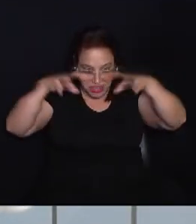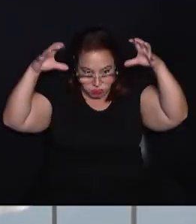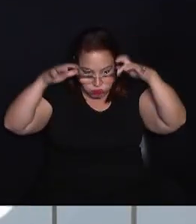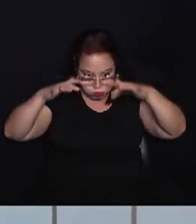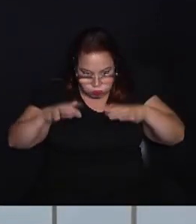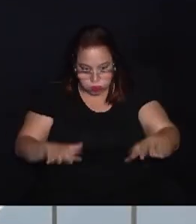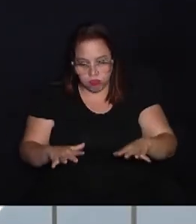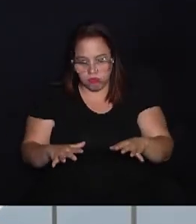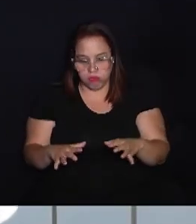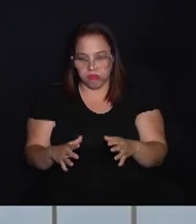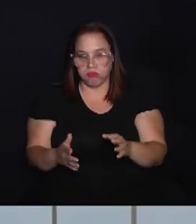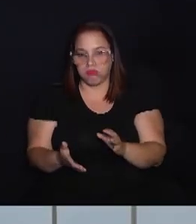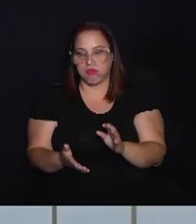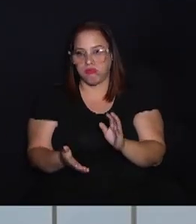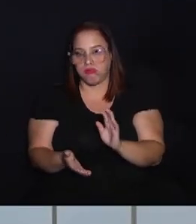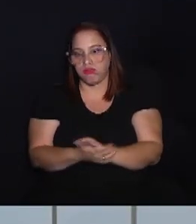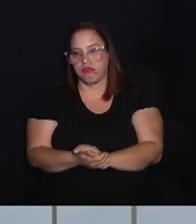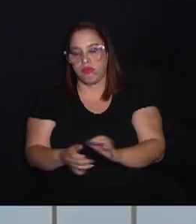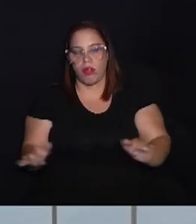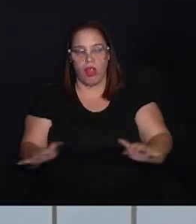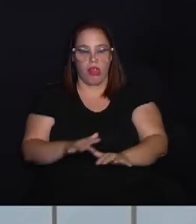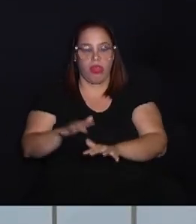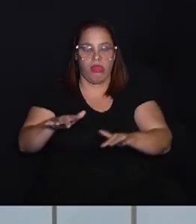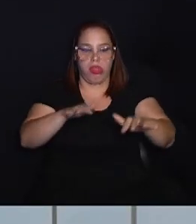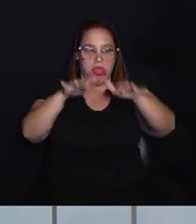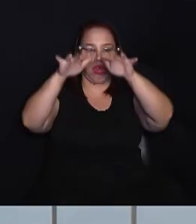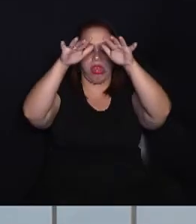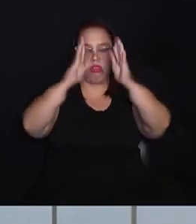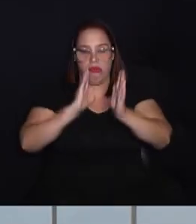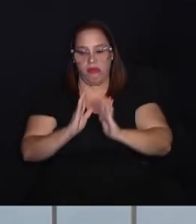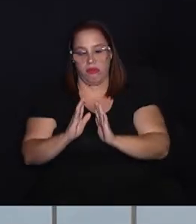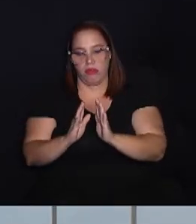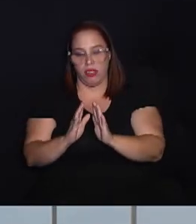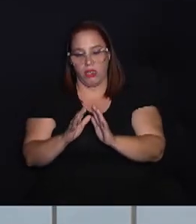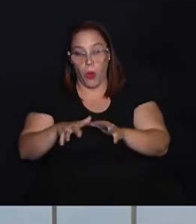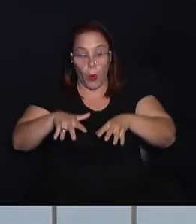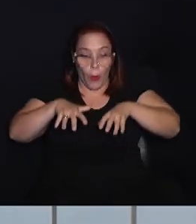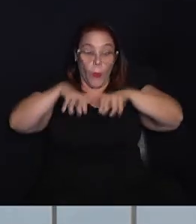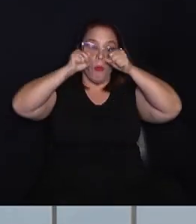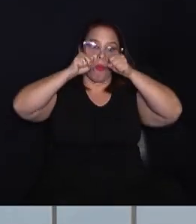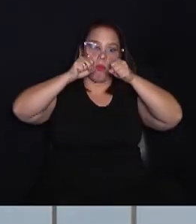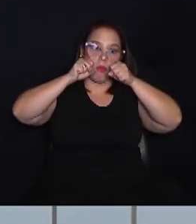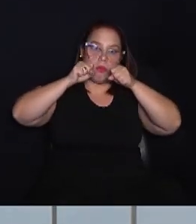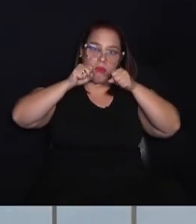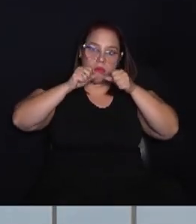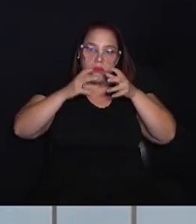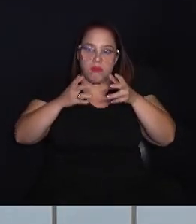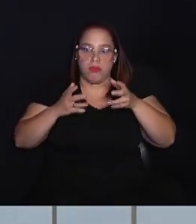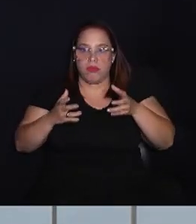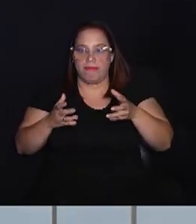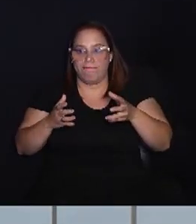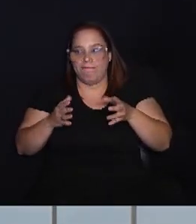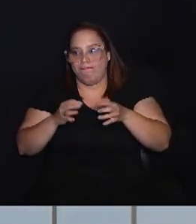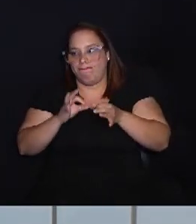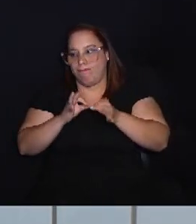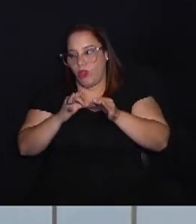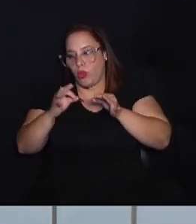ser caracterizado. Você mencionou, mas nós temos os desafios sim de enfrentamento da crise hídrica, né,